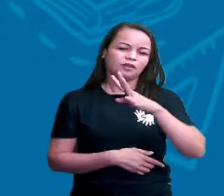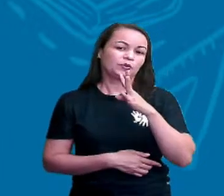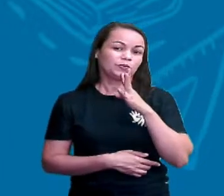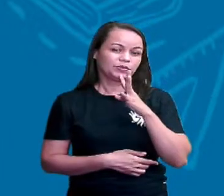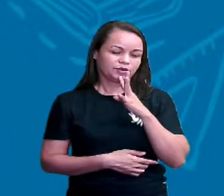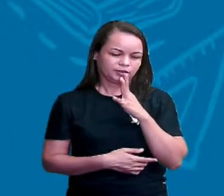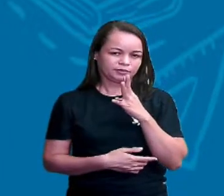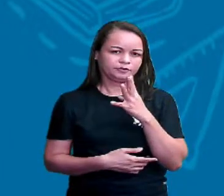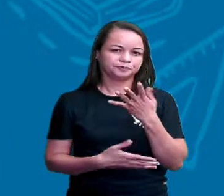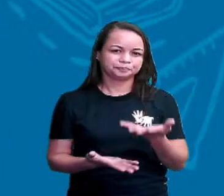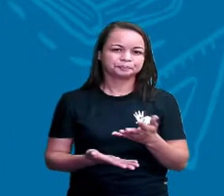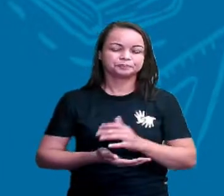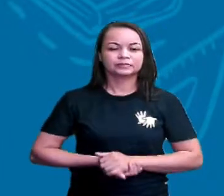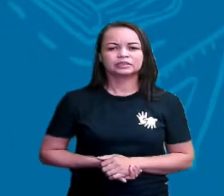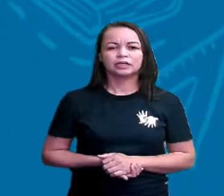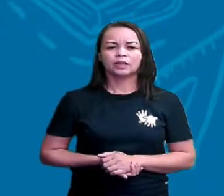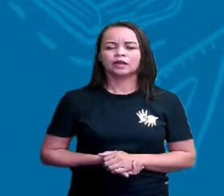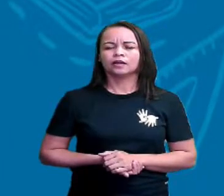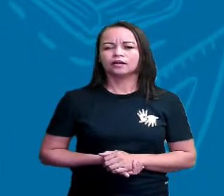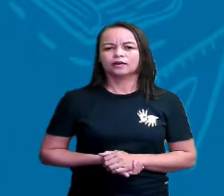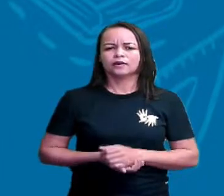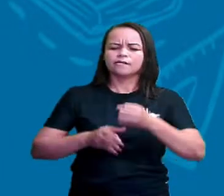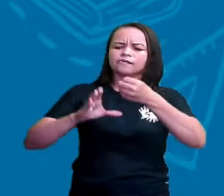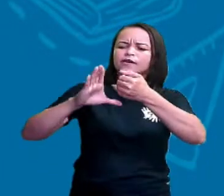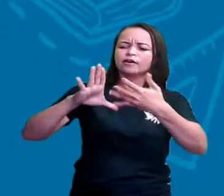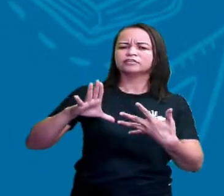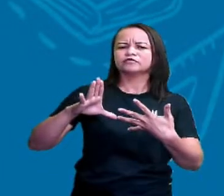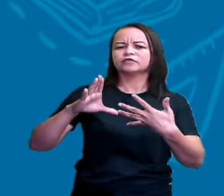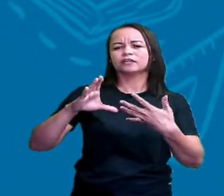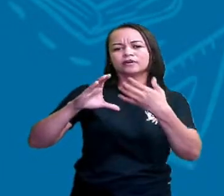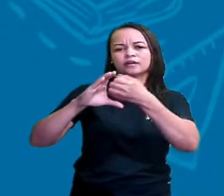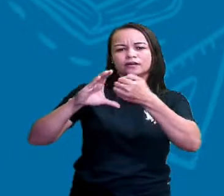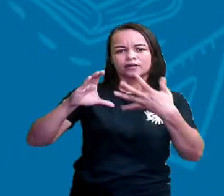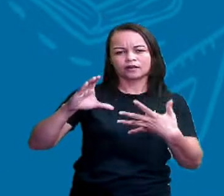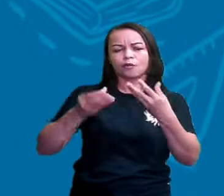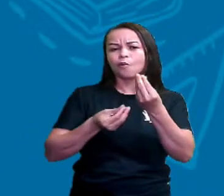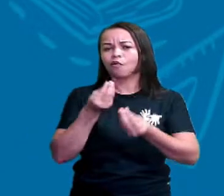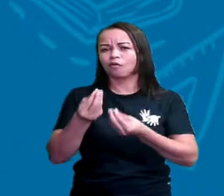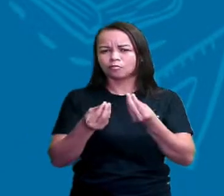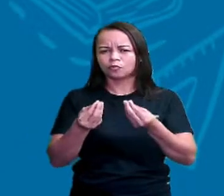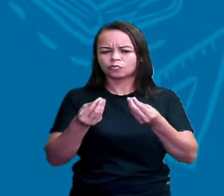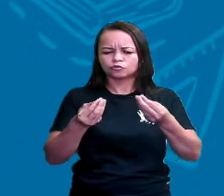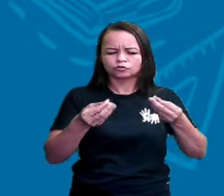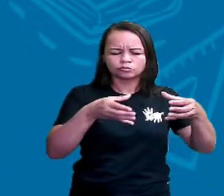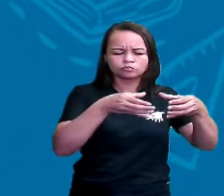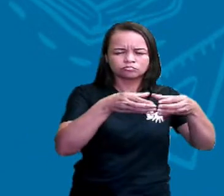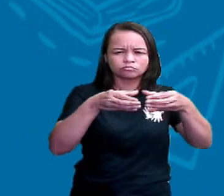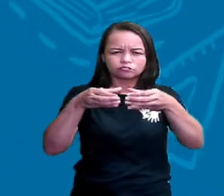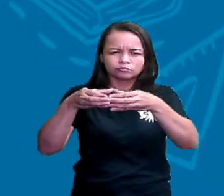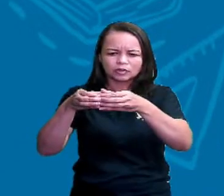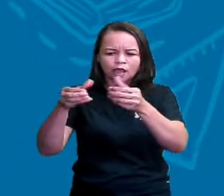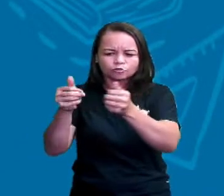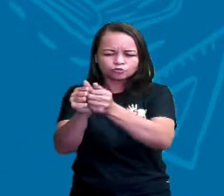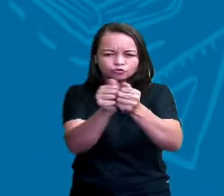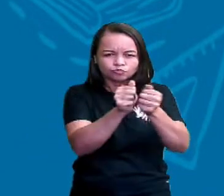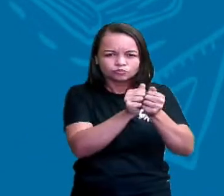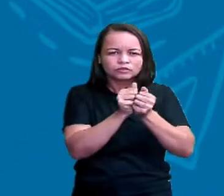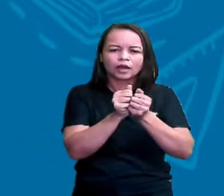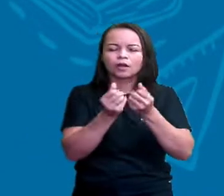gente poderia classificar, como a gente poderia juntar, como a gente poderia agrupar esses